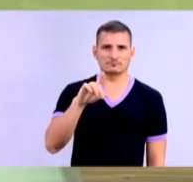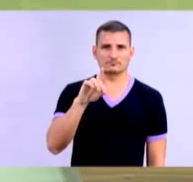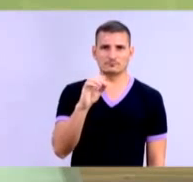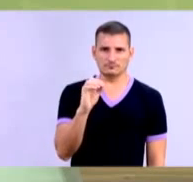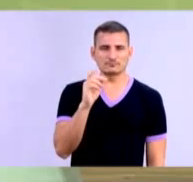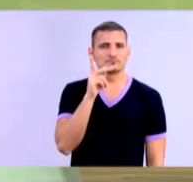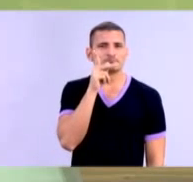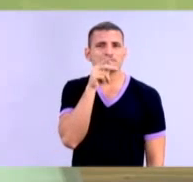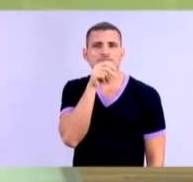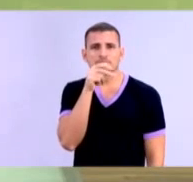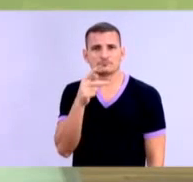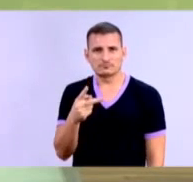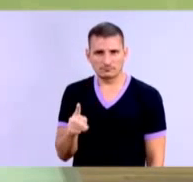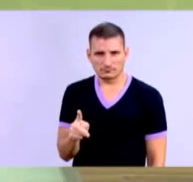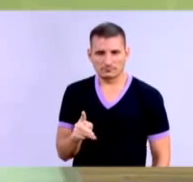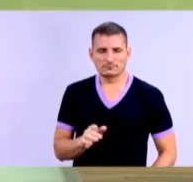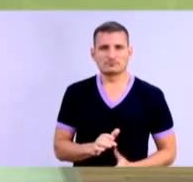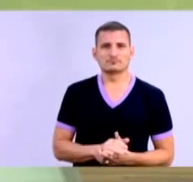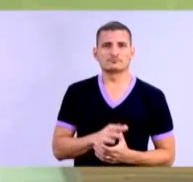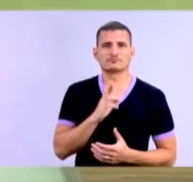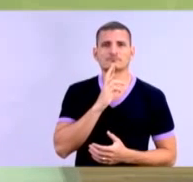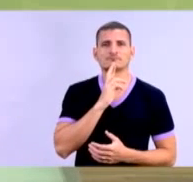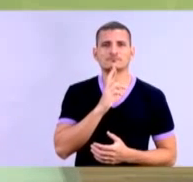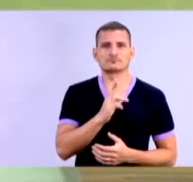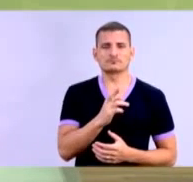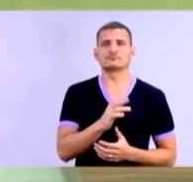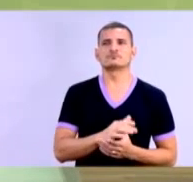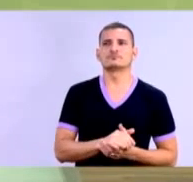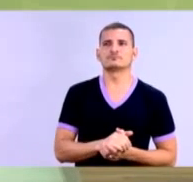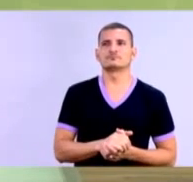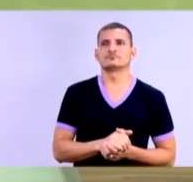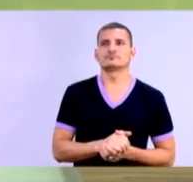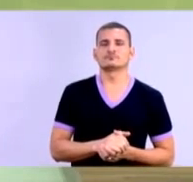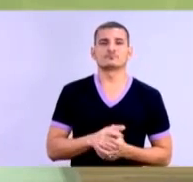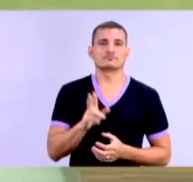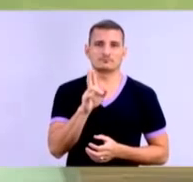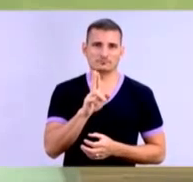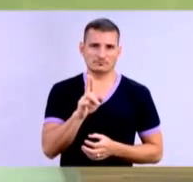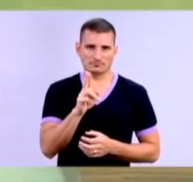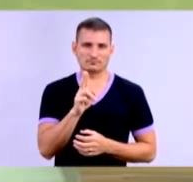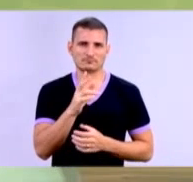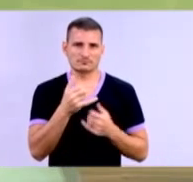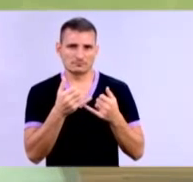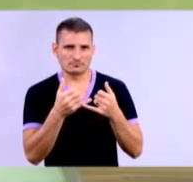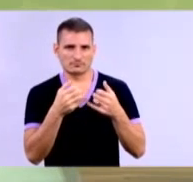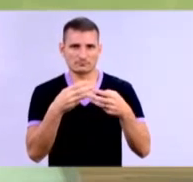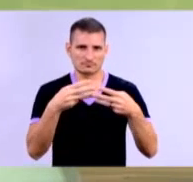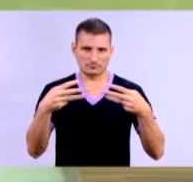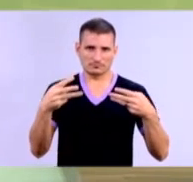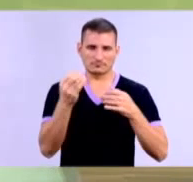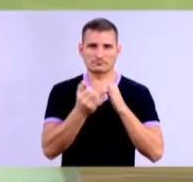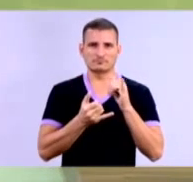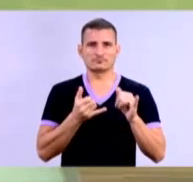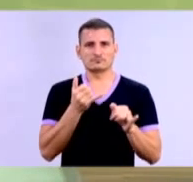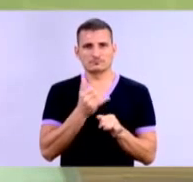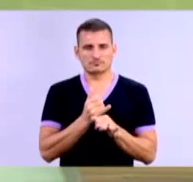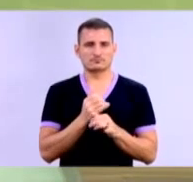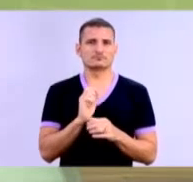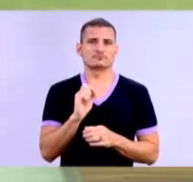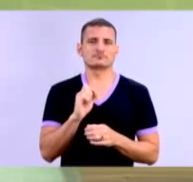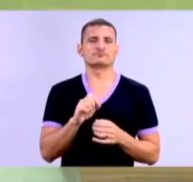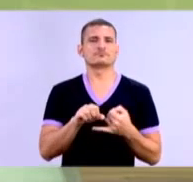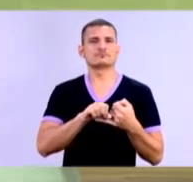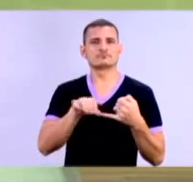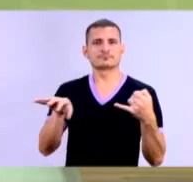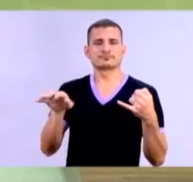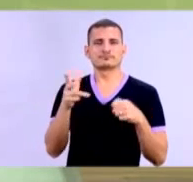Velho, Zona Norte. Ele respondeu que são usados na rede de internet, transmitindo sinais de vídeo, dados e